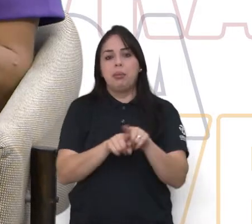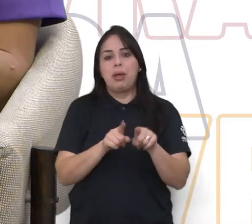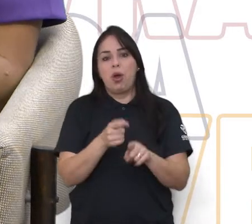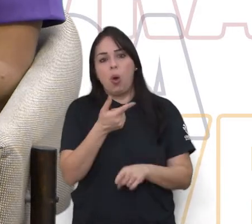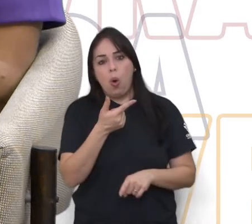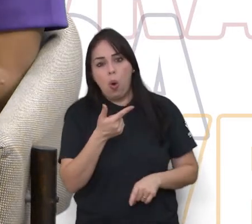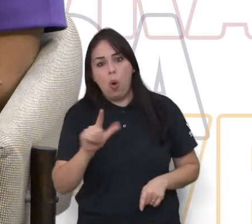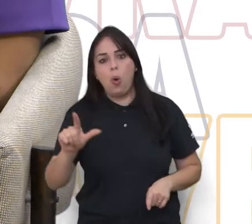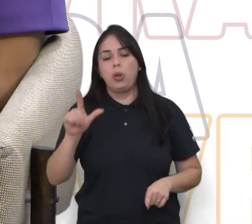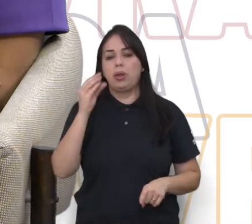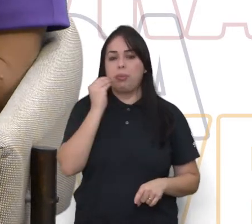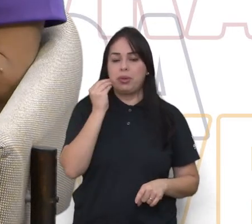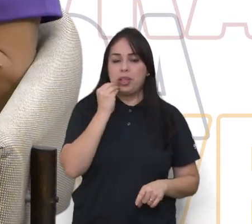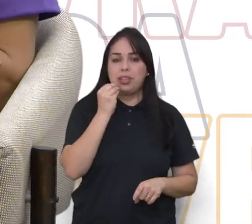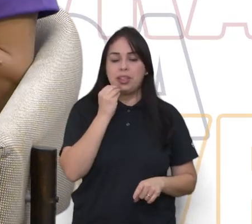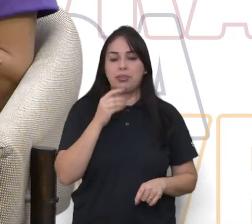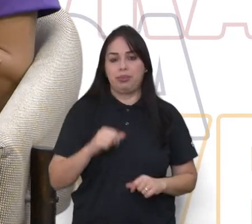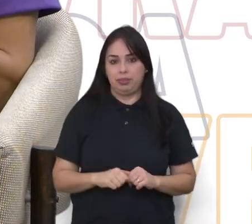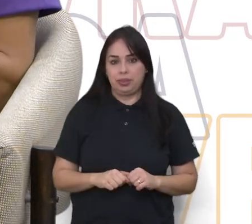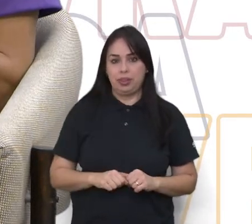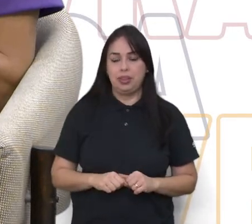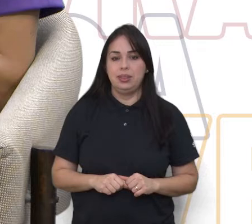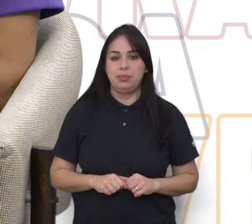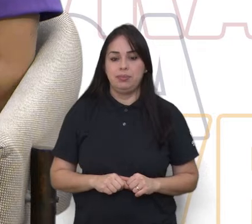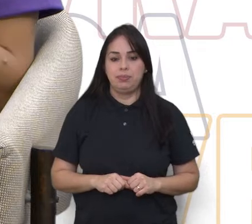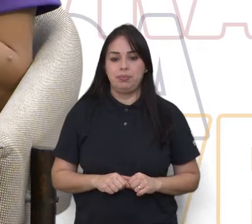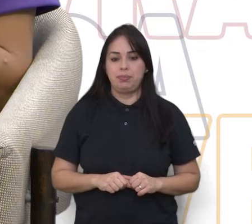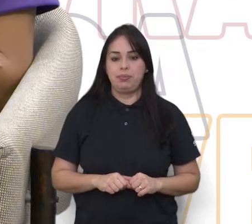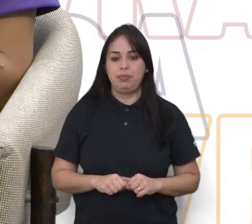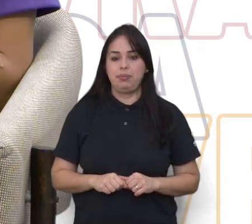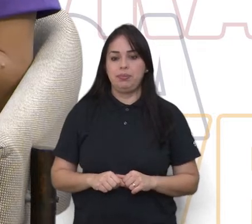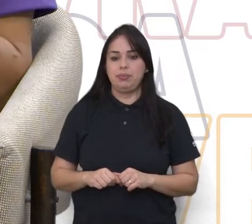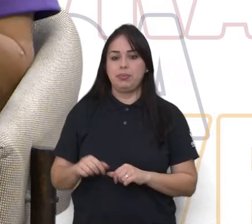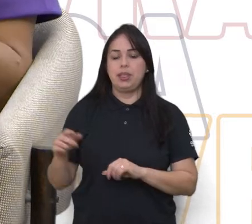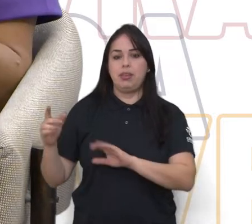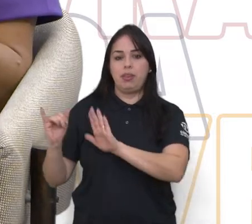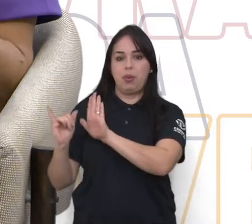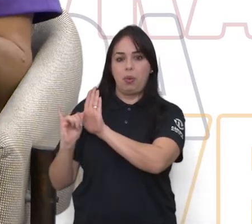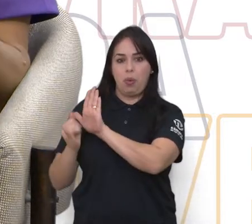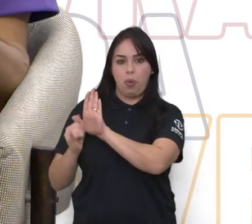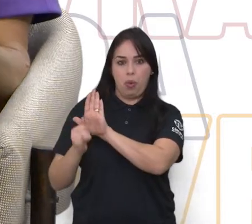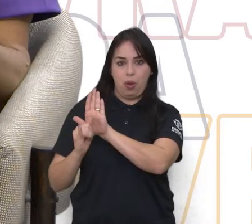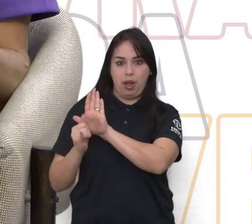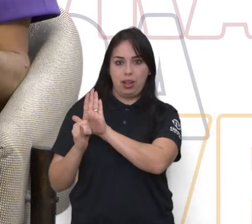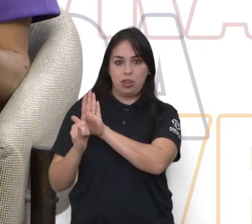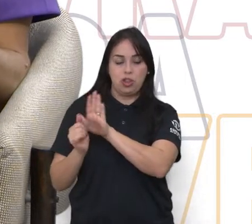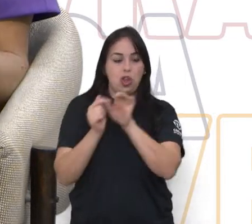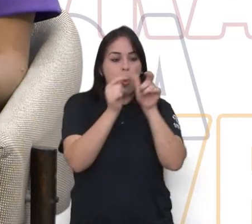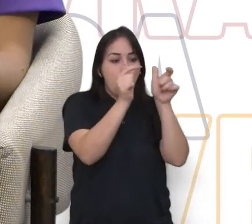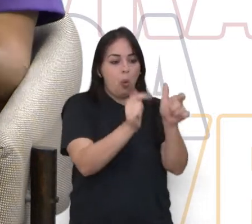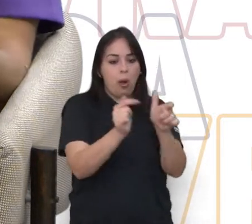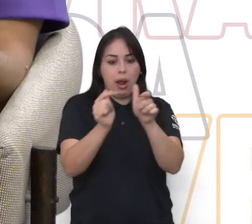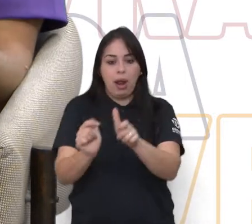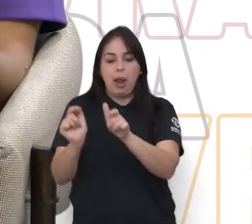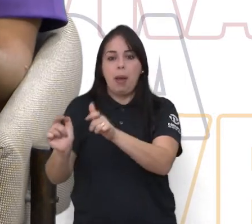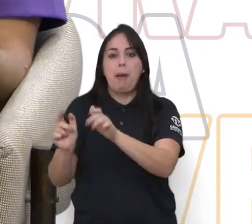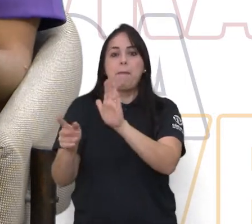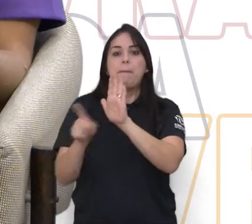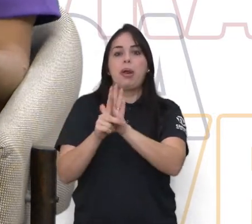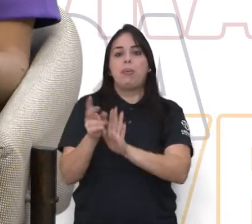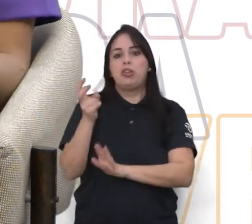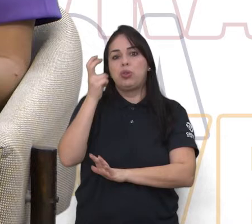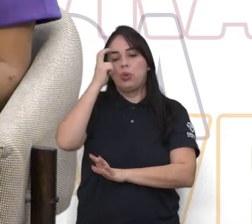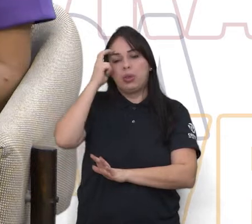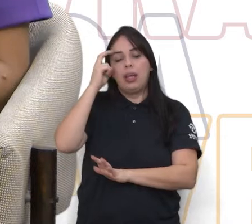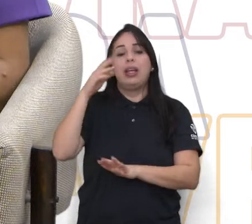também foi através da Fundação Cultural Cassiano Ricardo, foi quando a cidade teve o edital de pontos de cultura. E o Reciclaí foi um